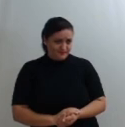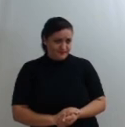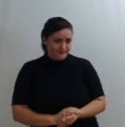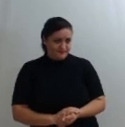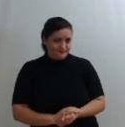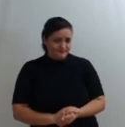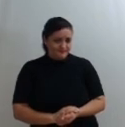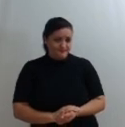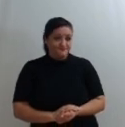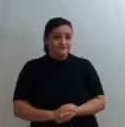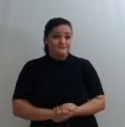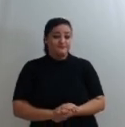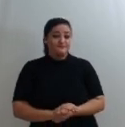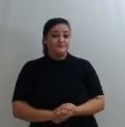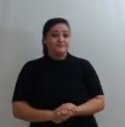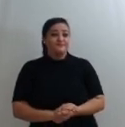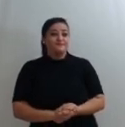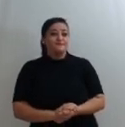comportamento